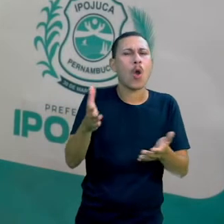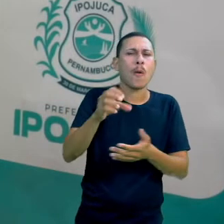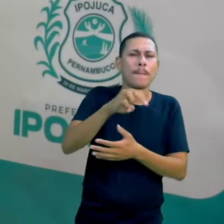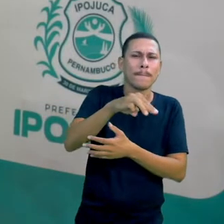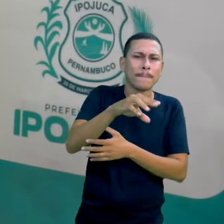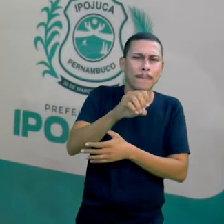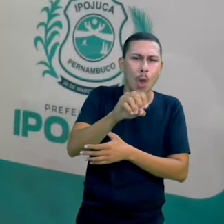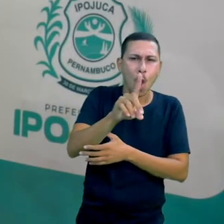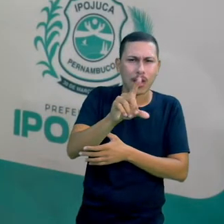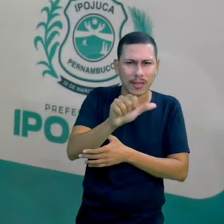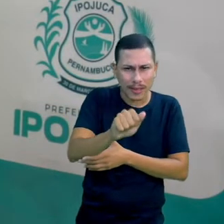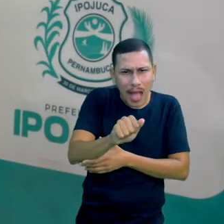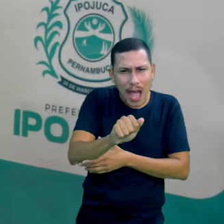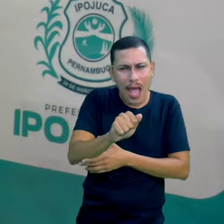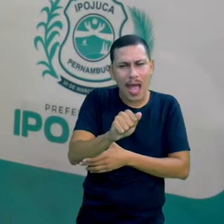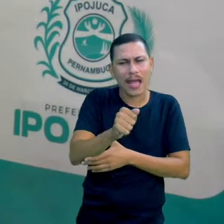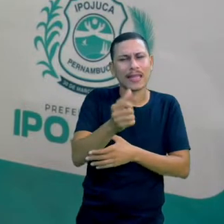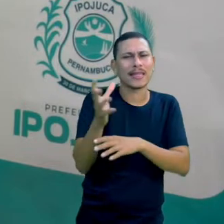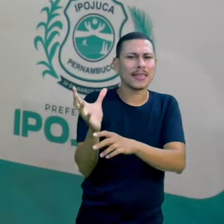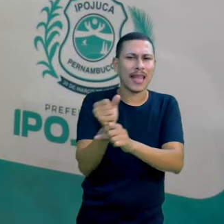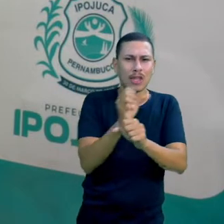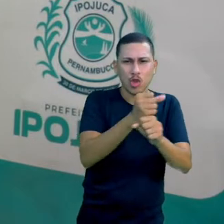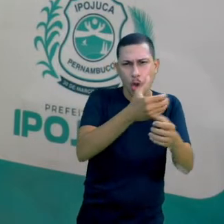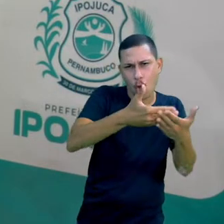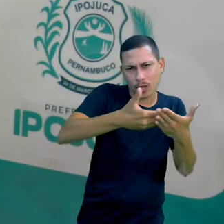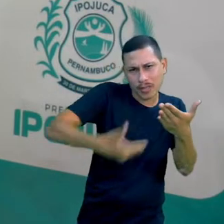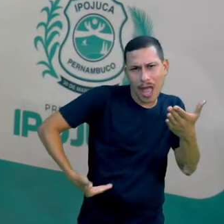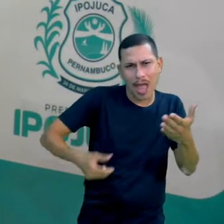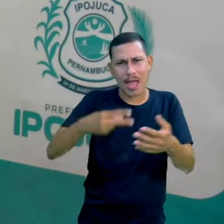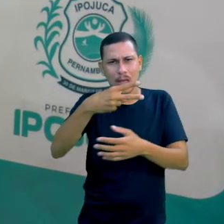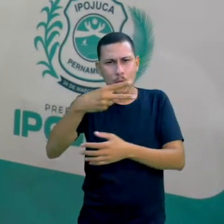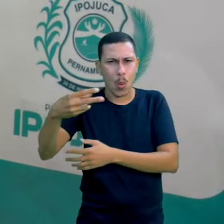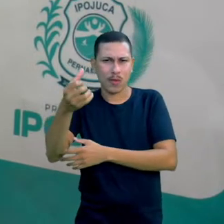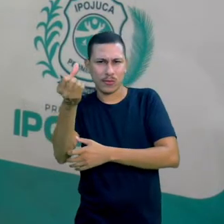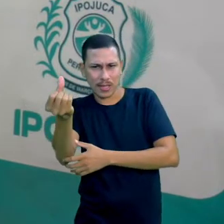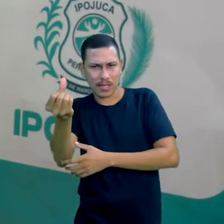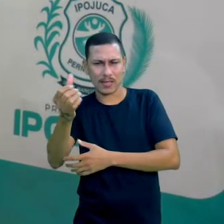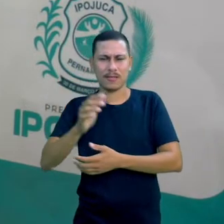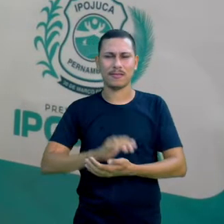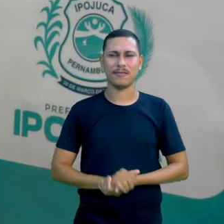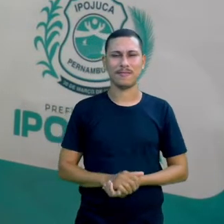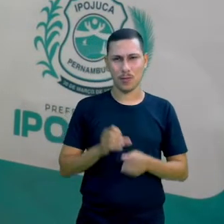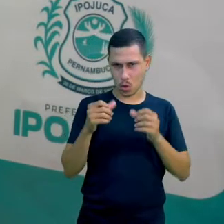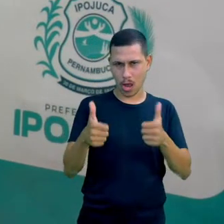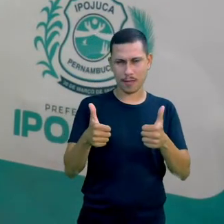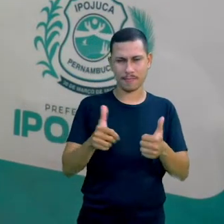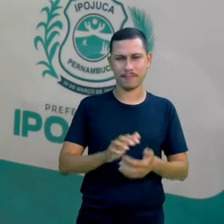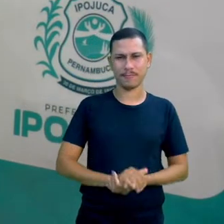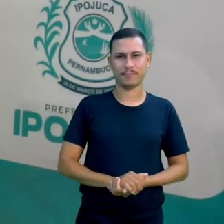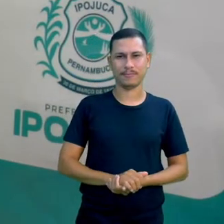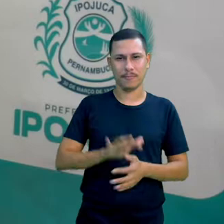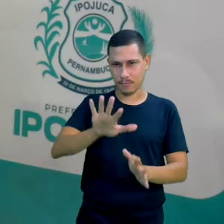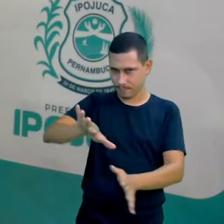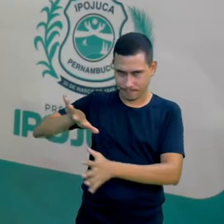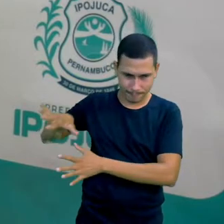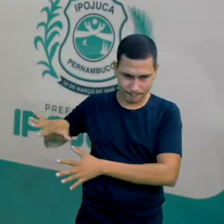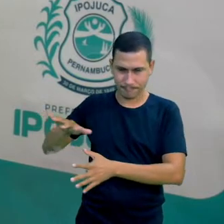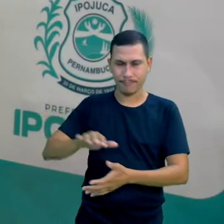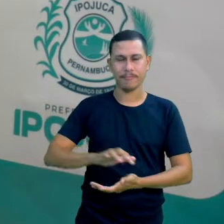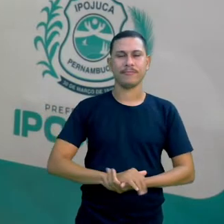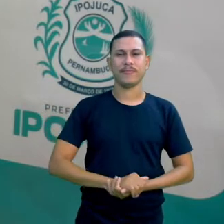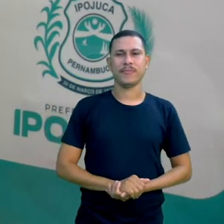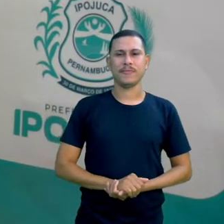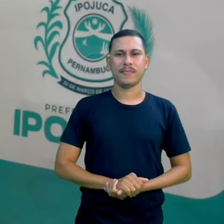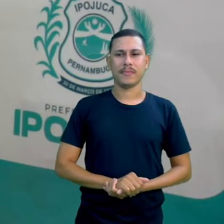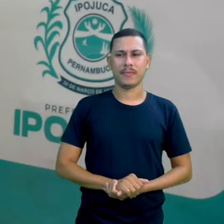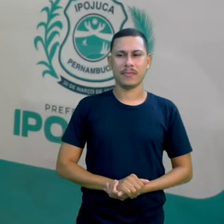moda das notas dela é igual a 6. Tudo bom? Então vamos prosseguir, vamos ver o